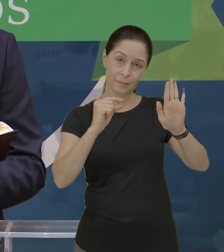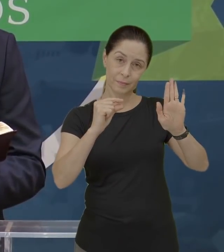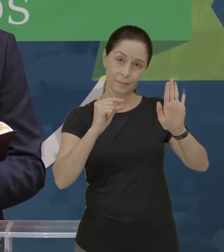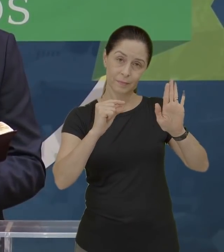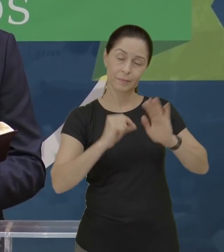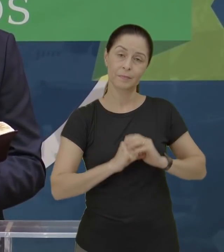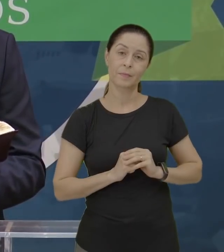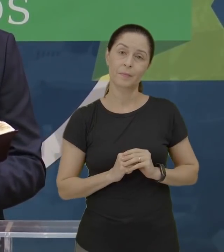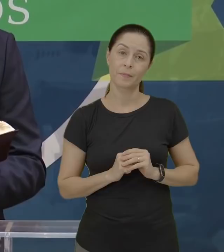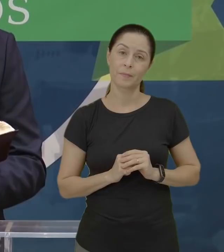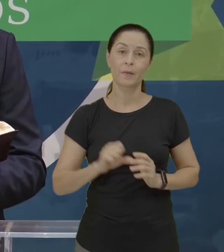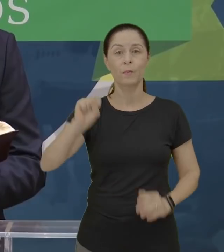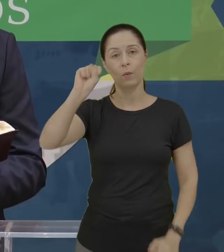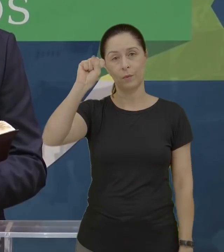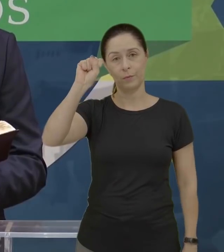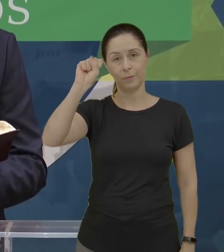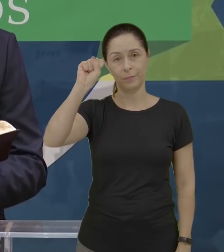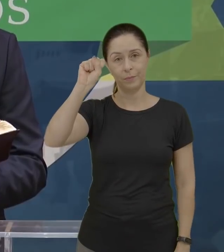versículo